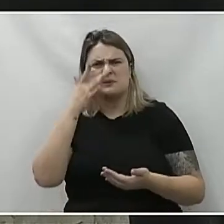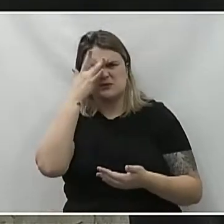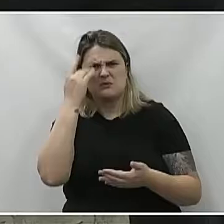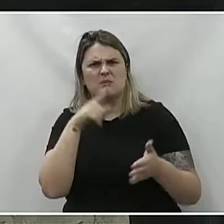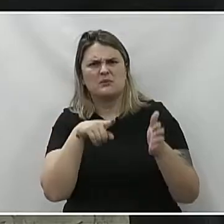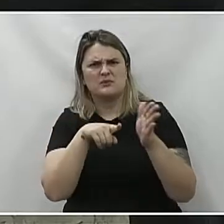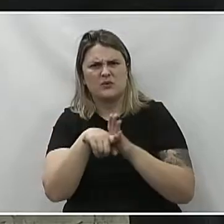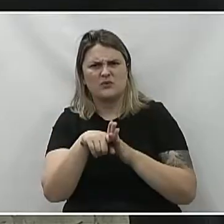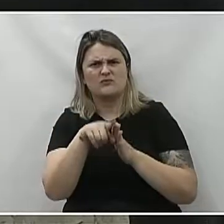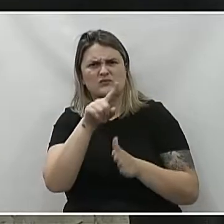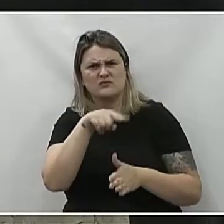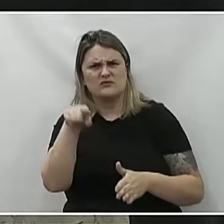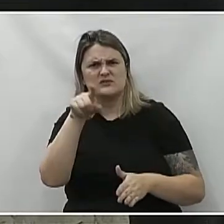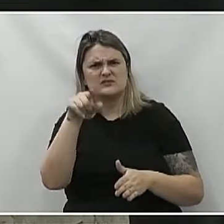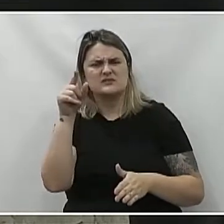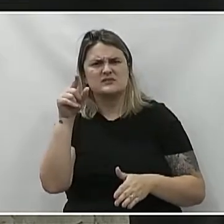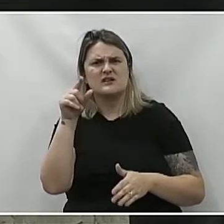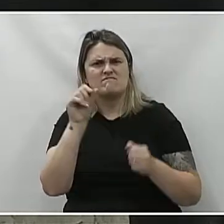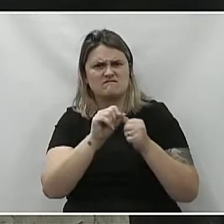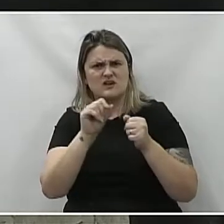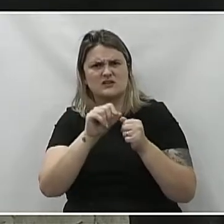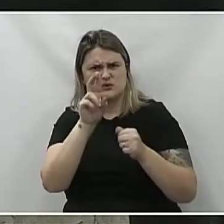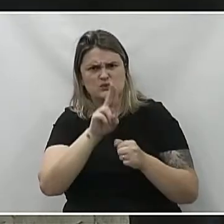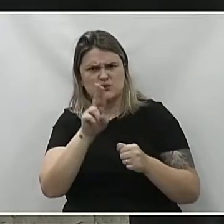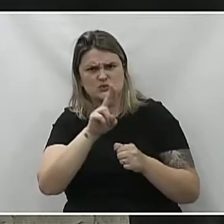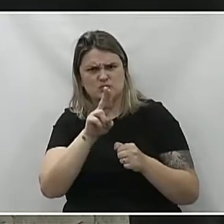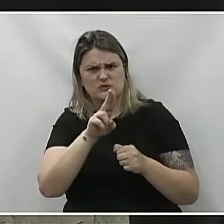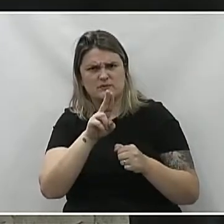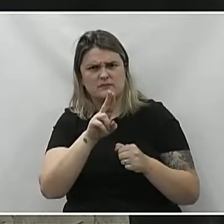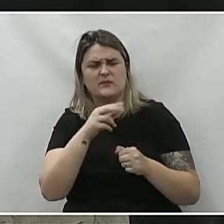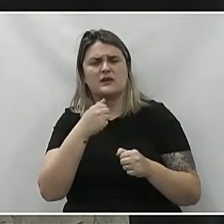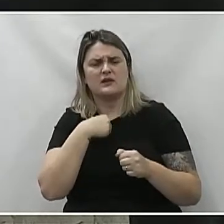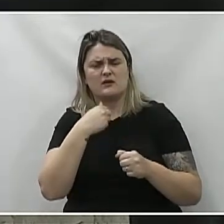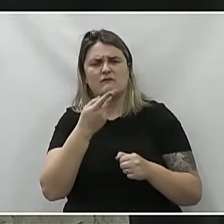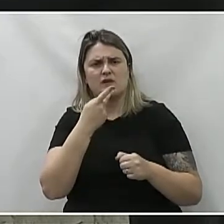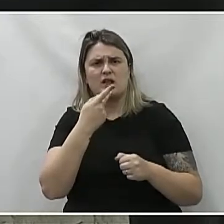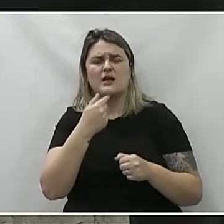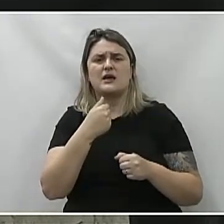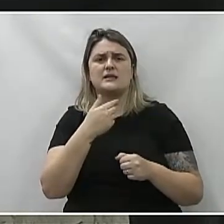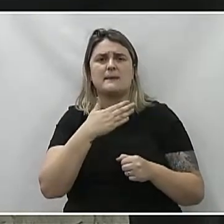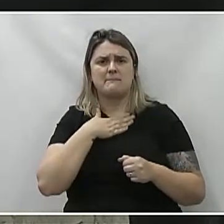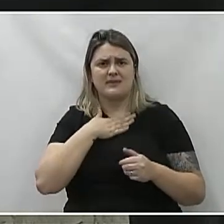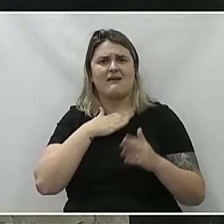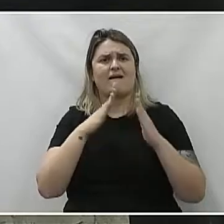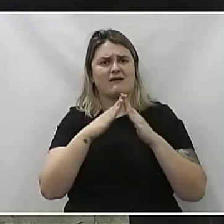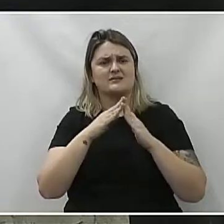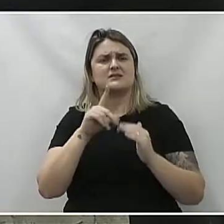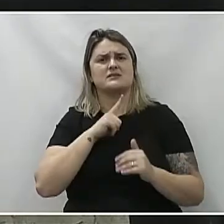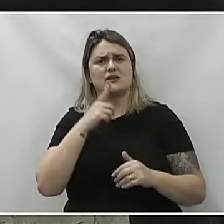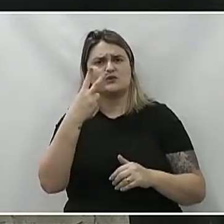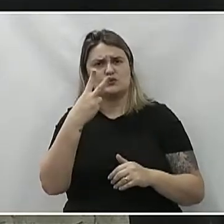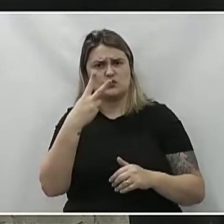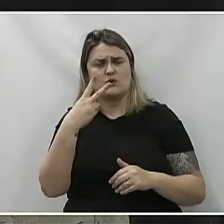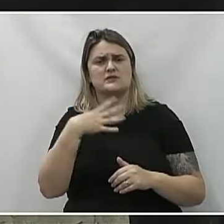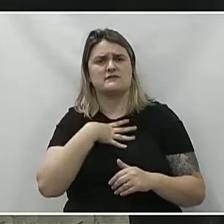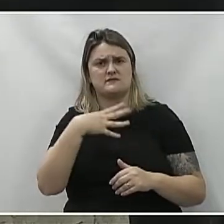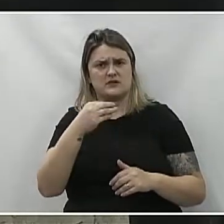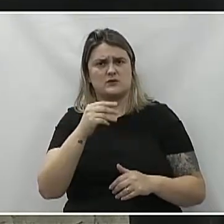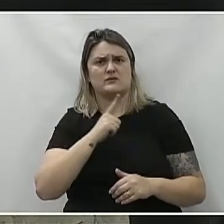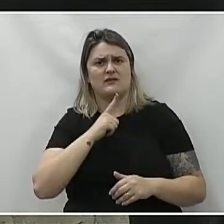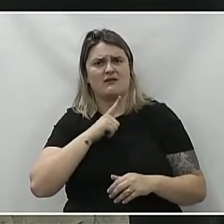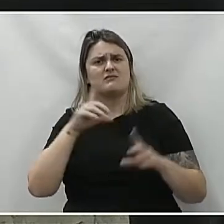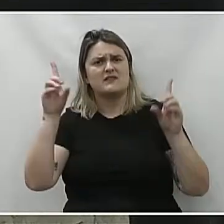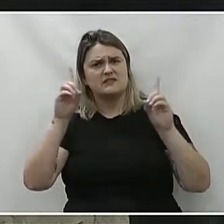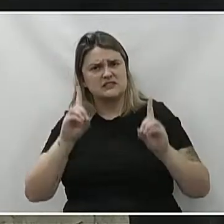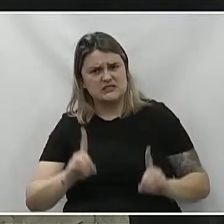uso. É repetitivo, mas vou falar, dentro da minha casa tenho 2 filhos com deficiência, um de 20 anos, então